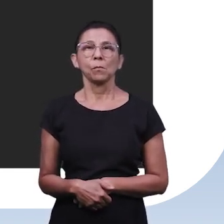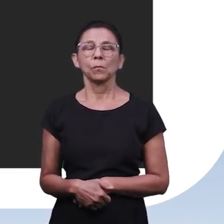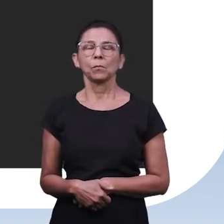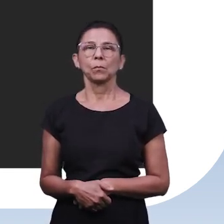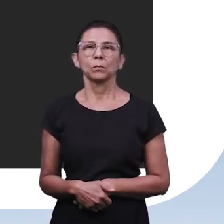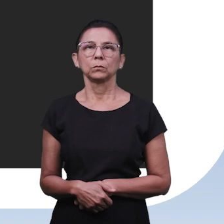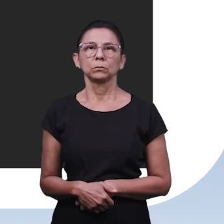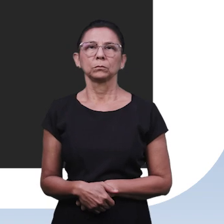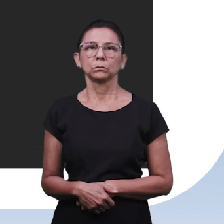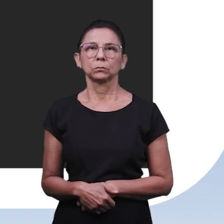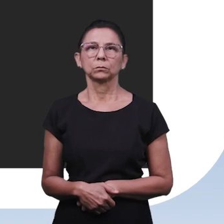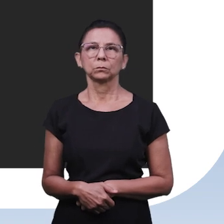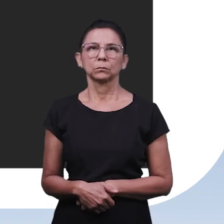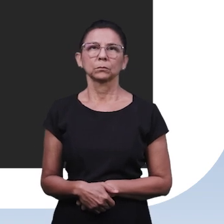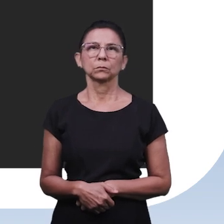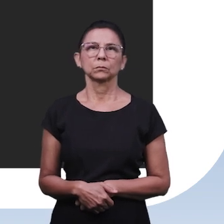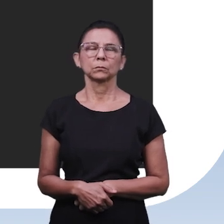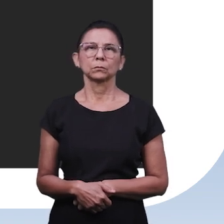gern